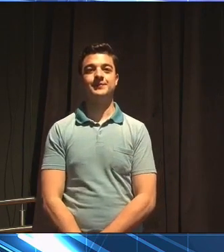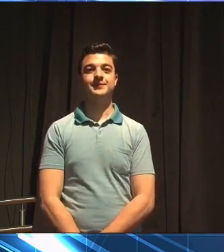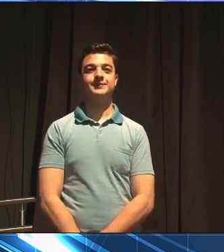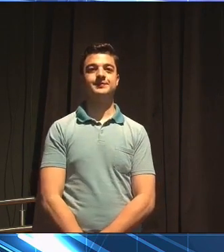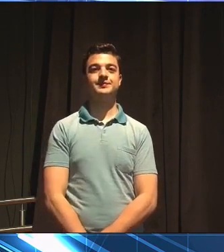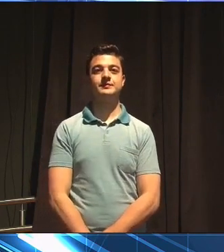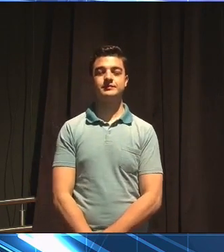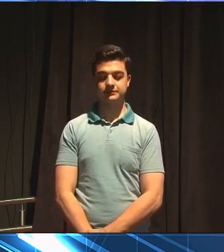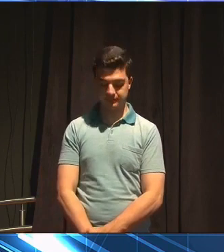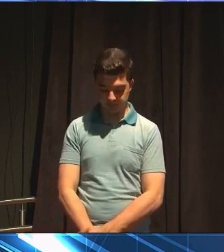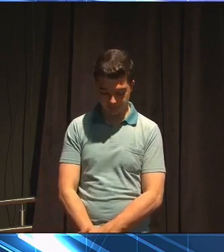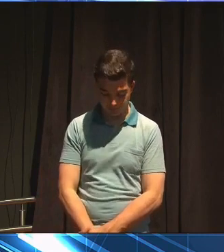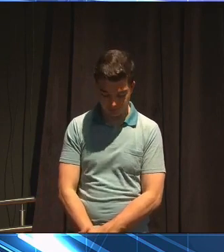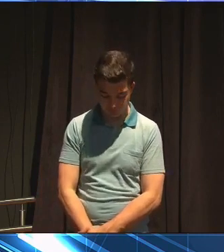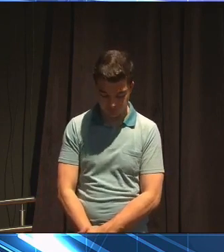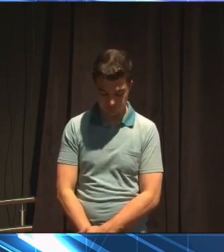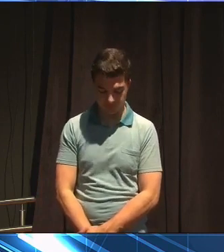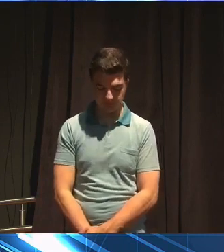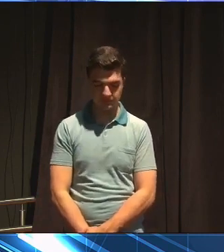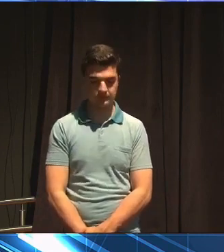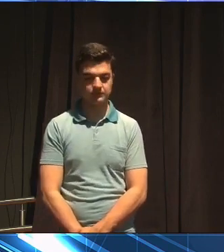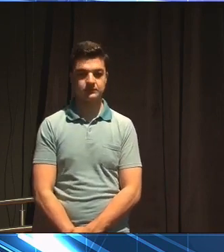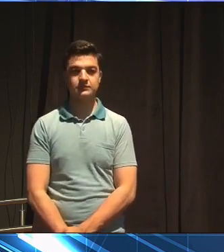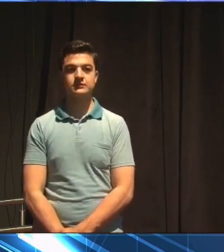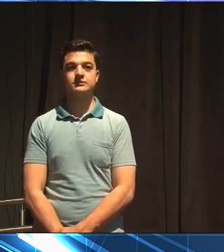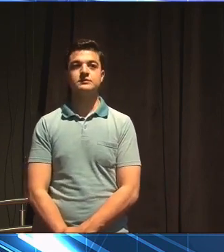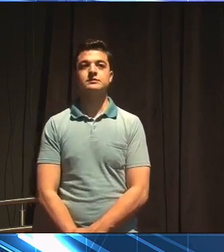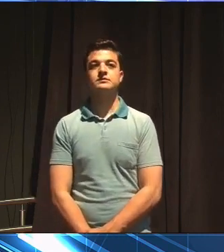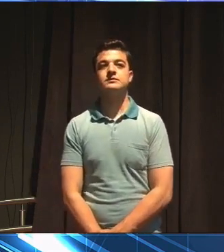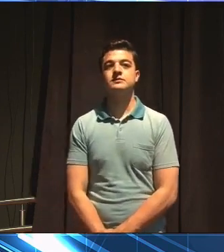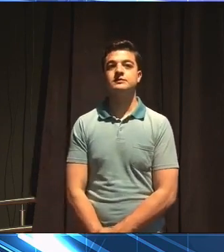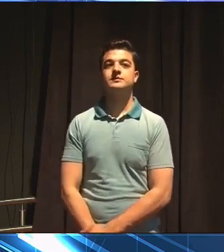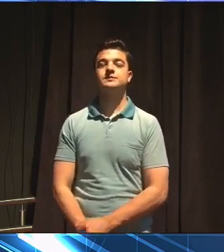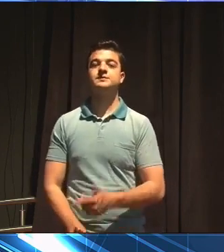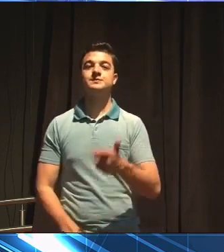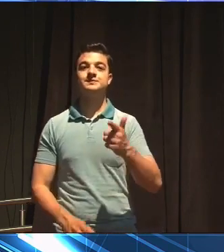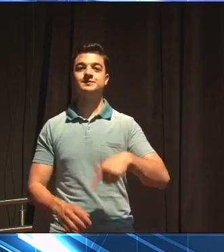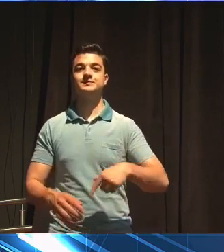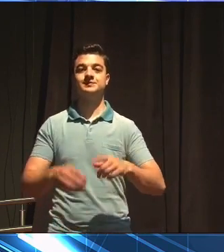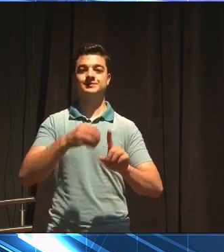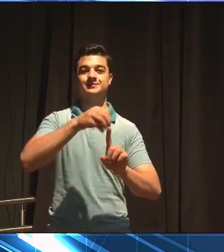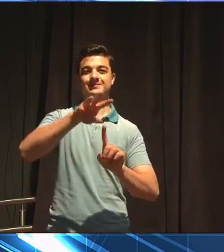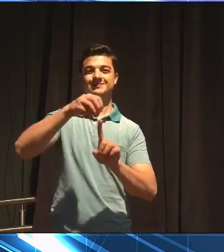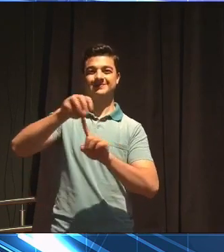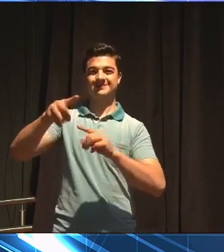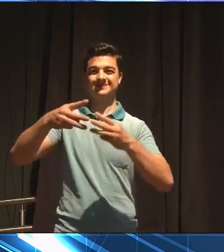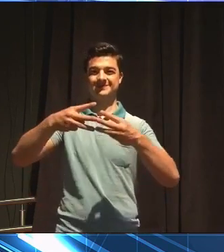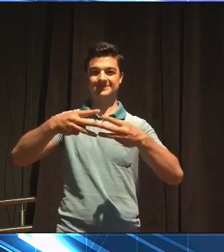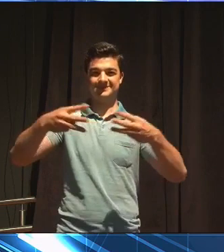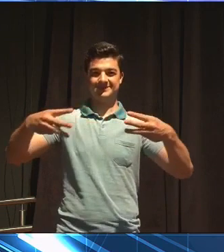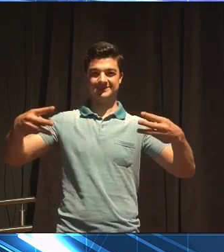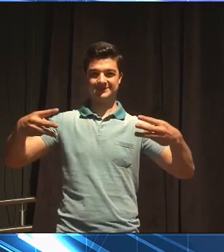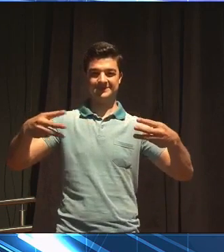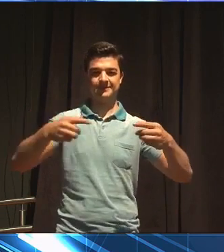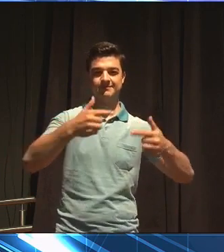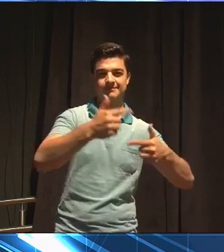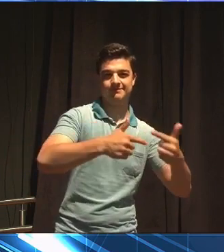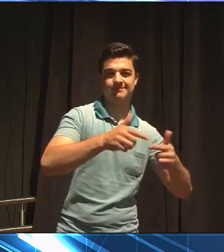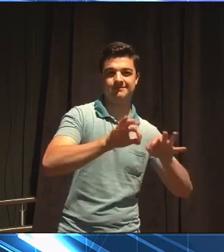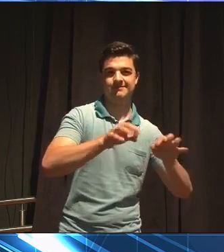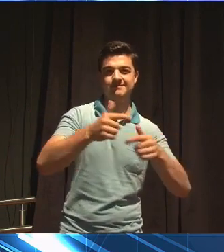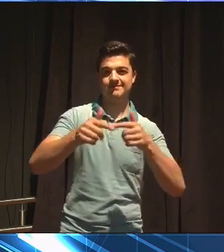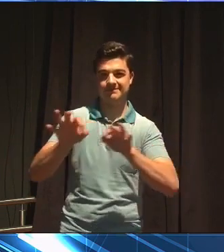Ah, uma outra coisa que também acontece muito no nosso ambiente é o microserviço não deveria depender do outro, mas aí